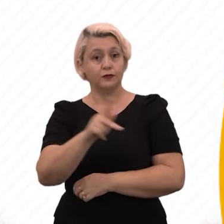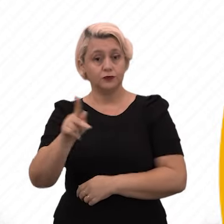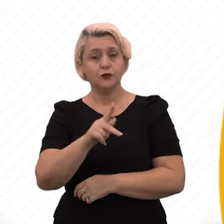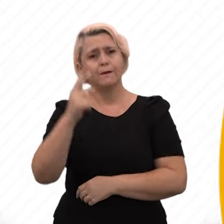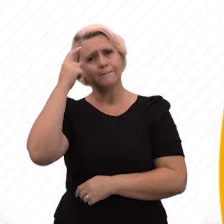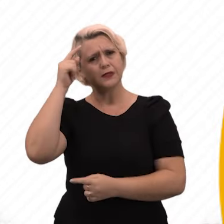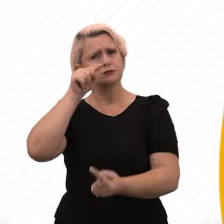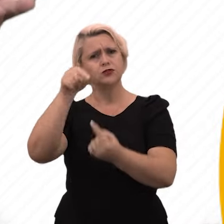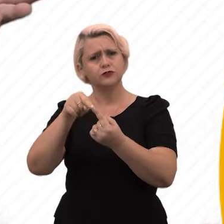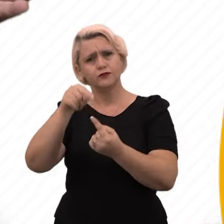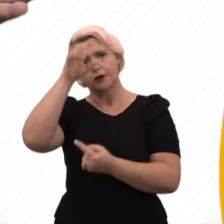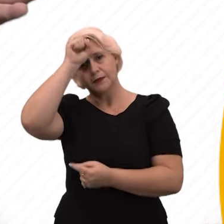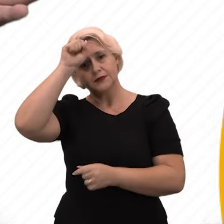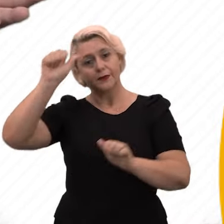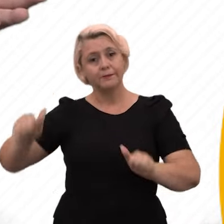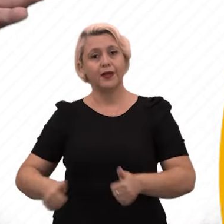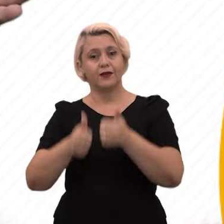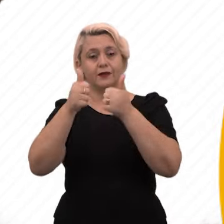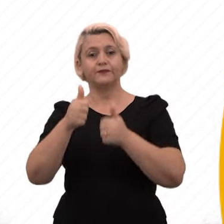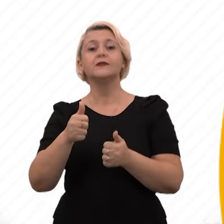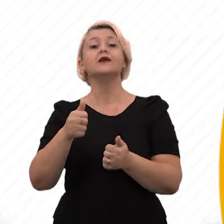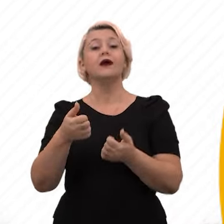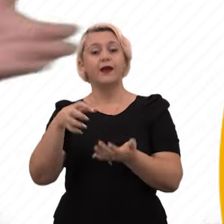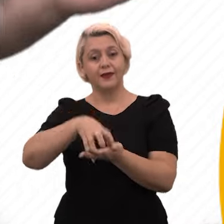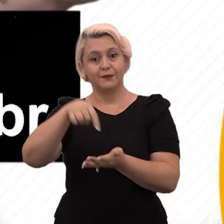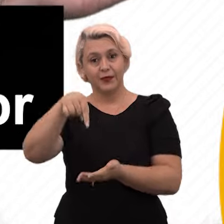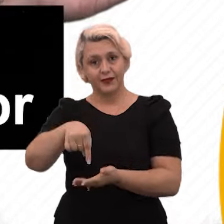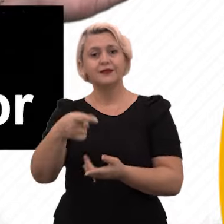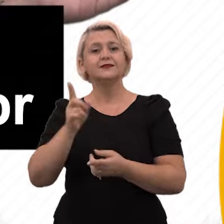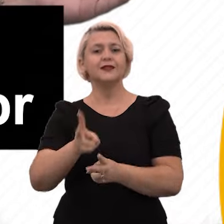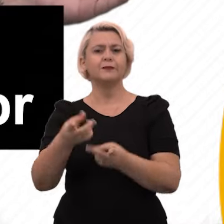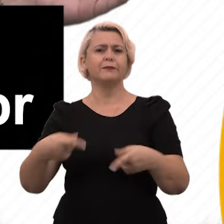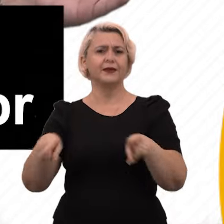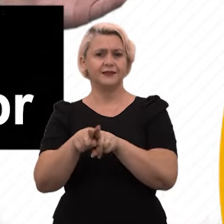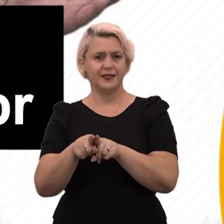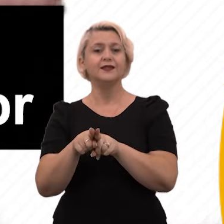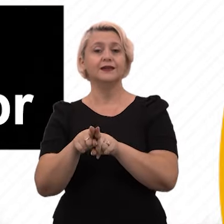o seu planejamento, pensando na recomposição da aprendizagem. Conte